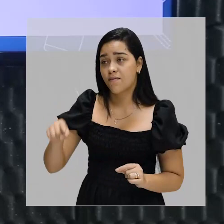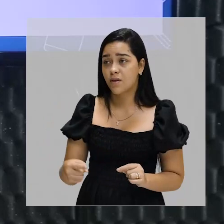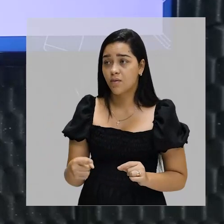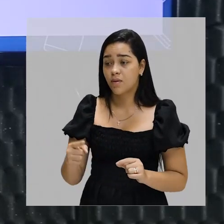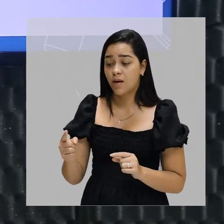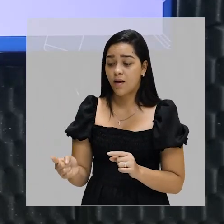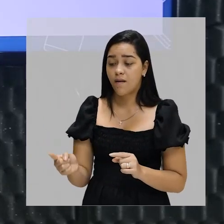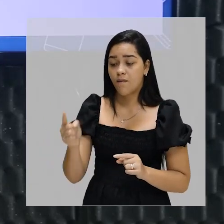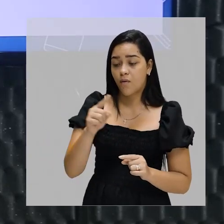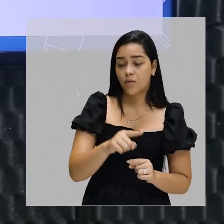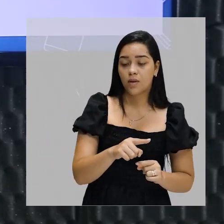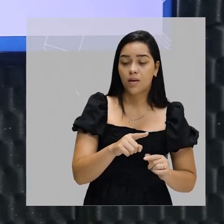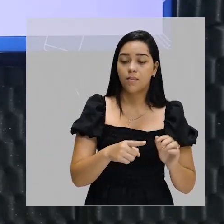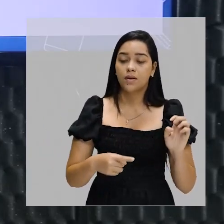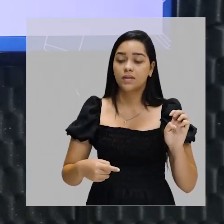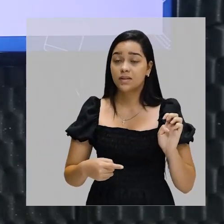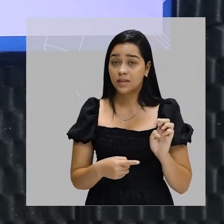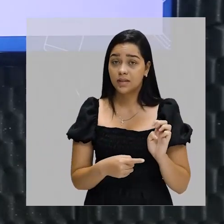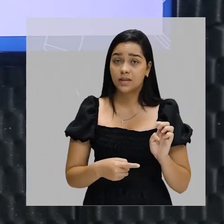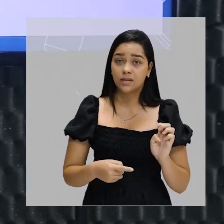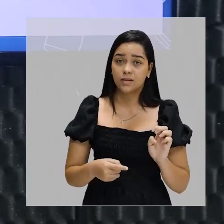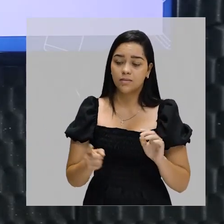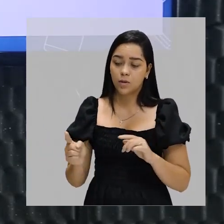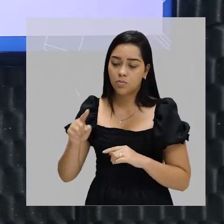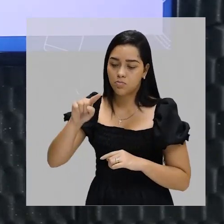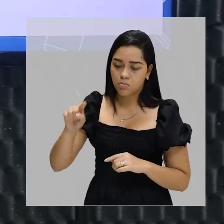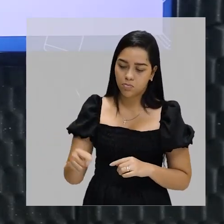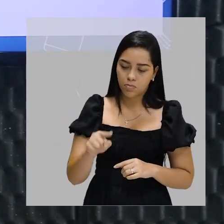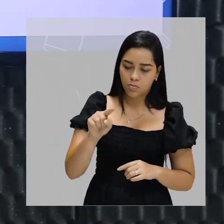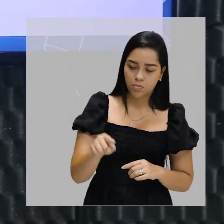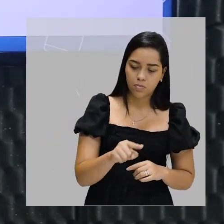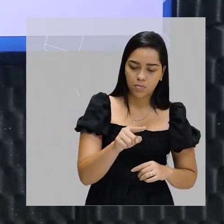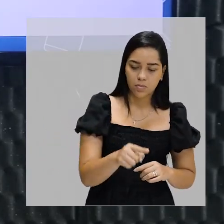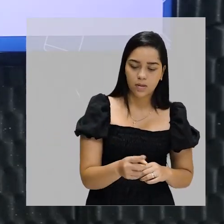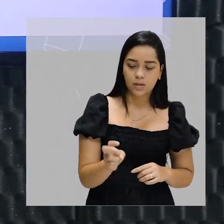3 casas para a esquerda. Então, eu vou ter